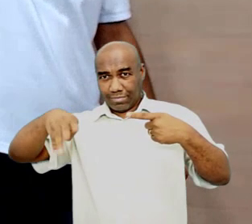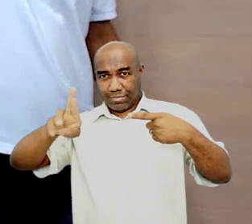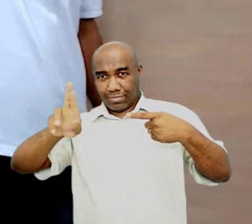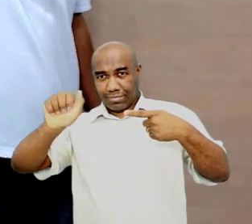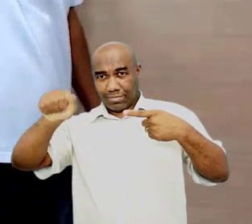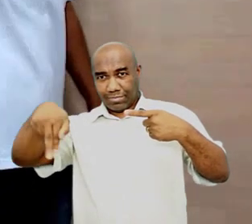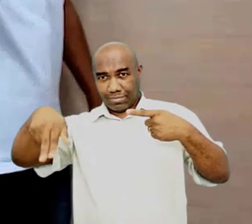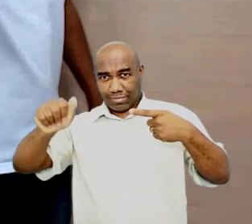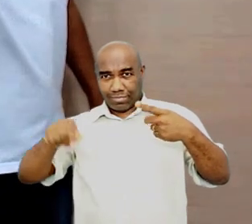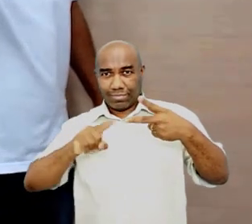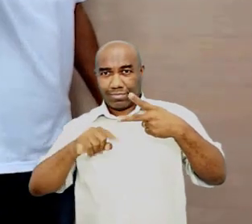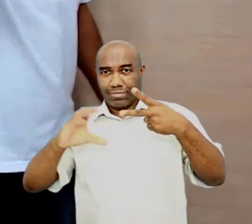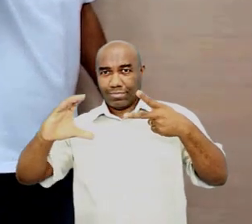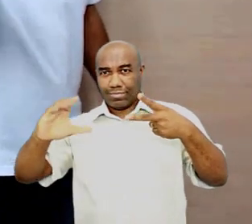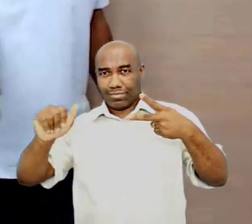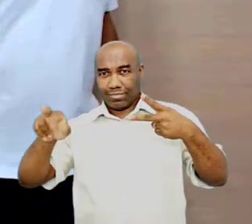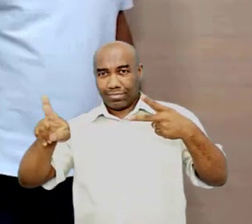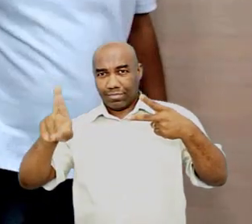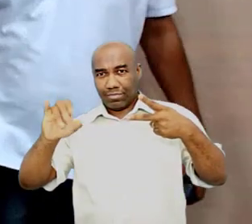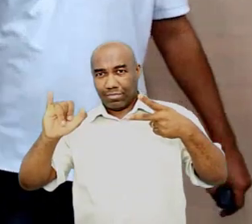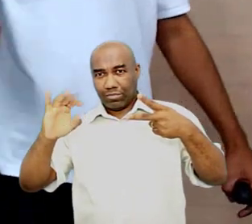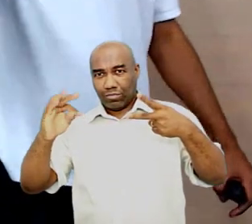retículo endoplasmático,